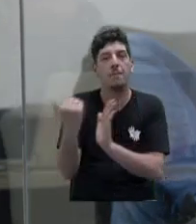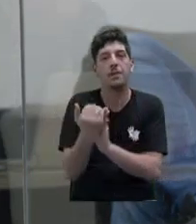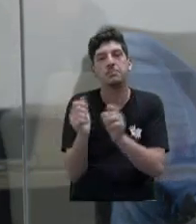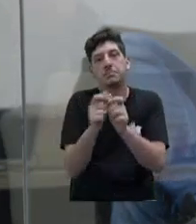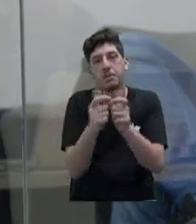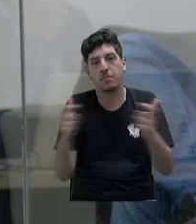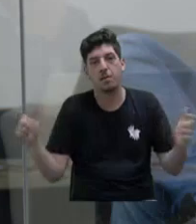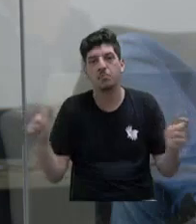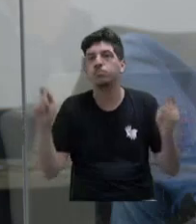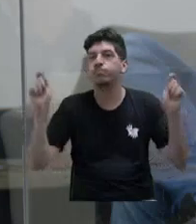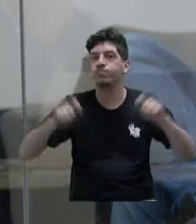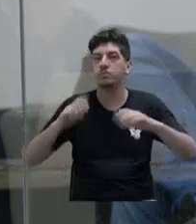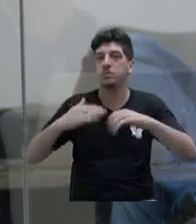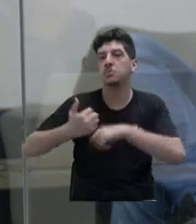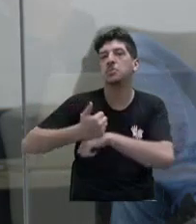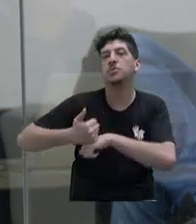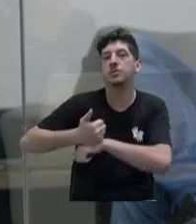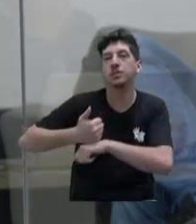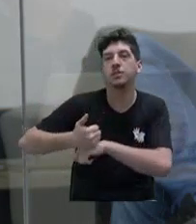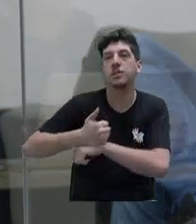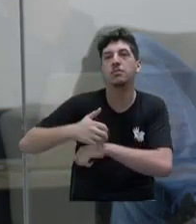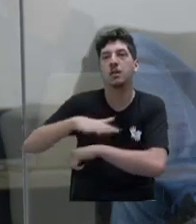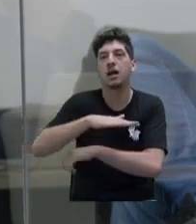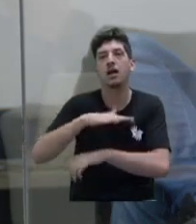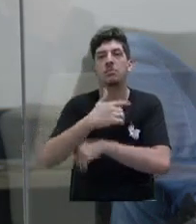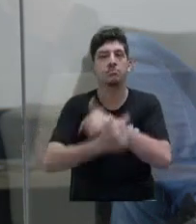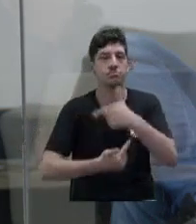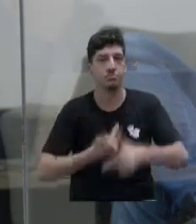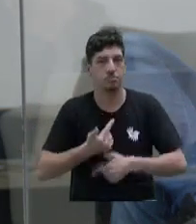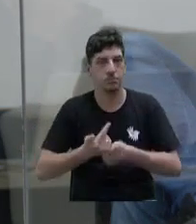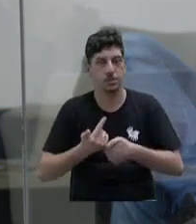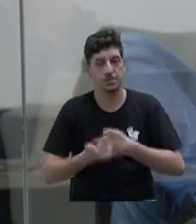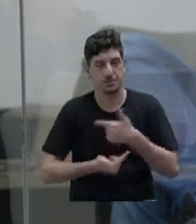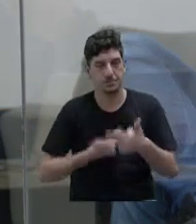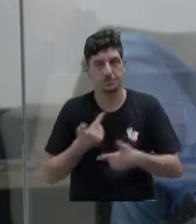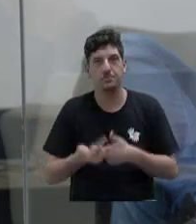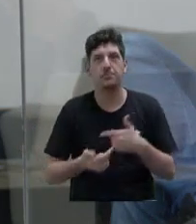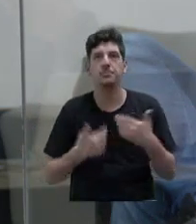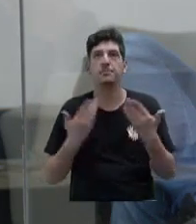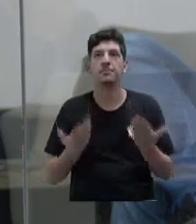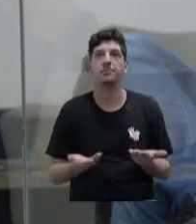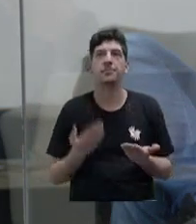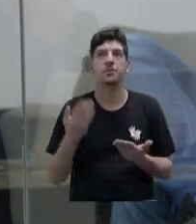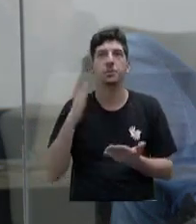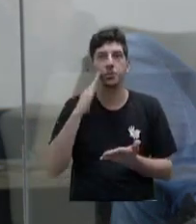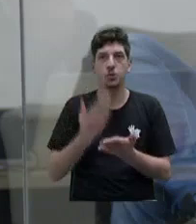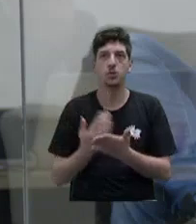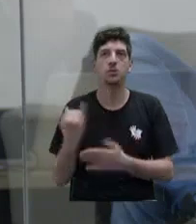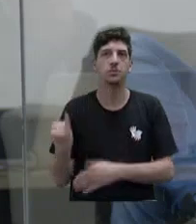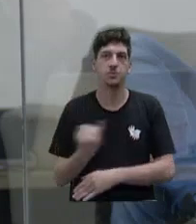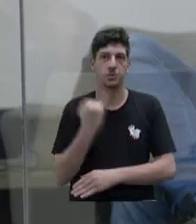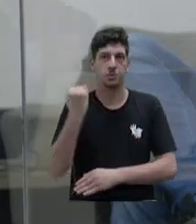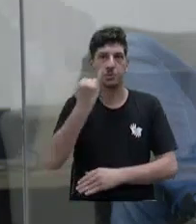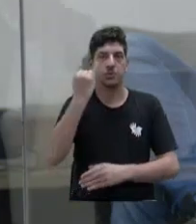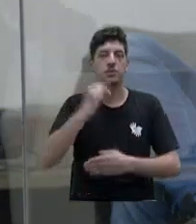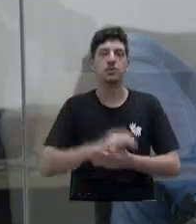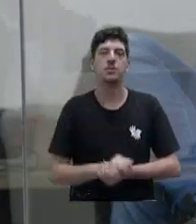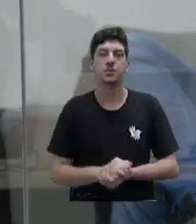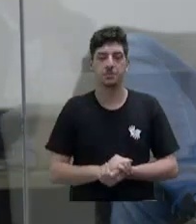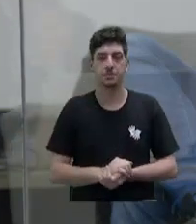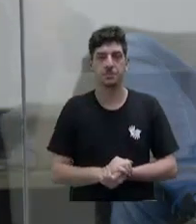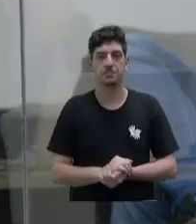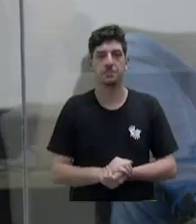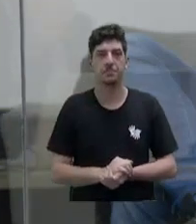de competências profissionais da cadeia produtiva, é de extrema importância na